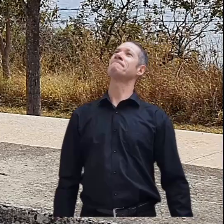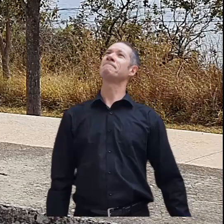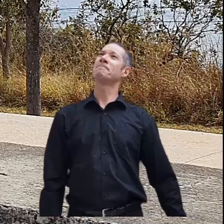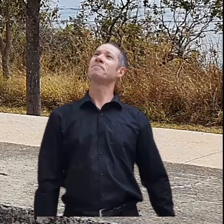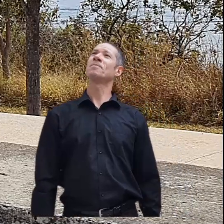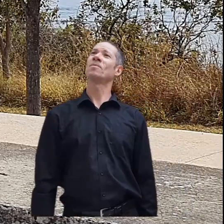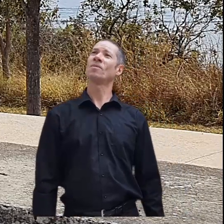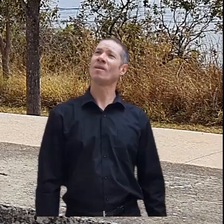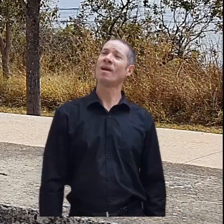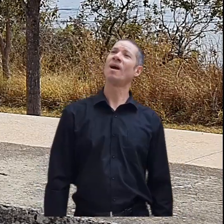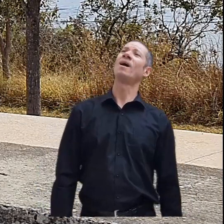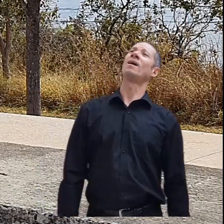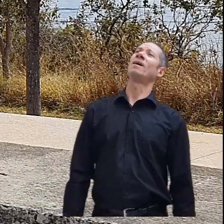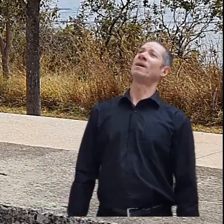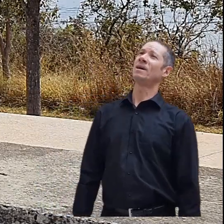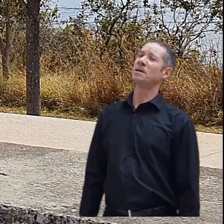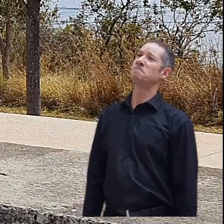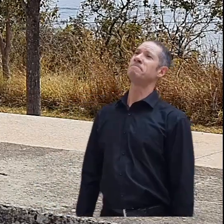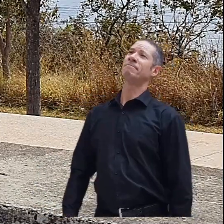Daí